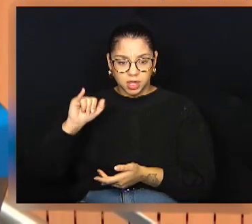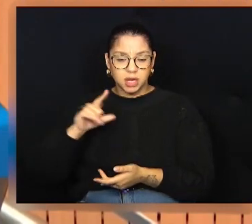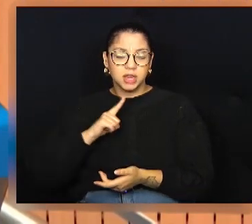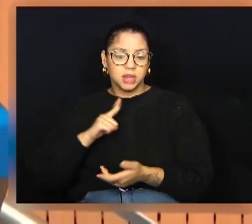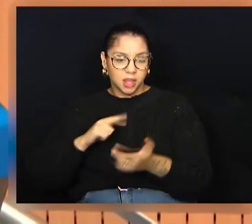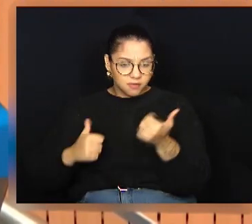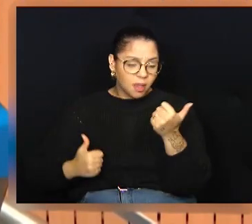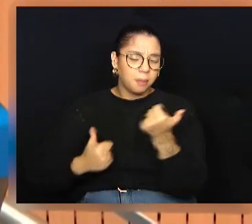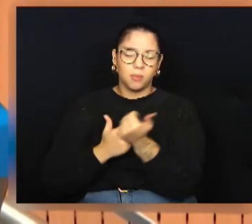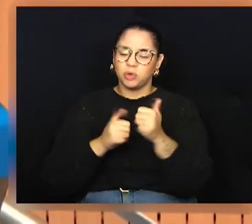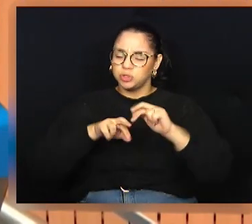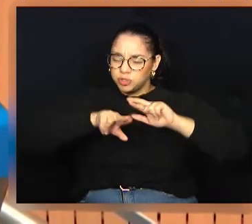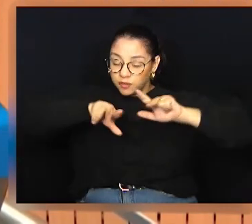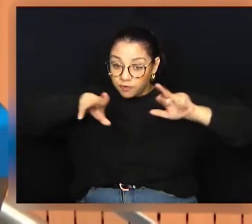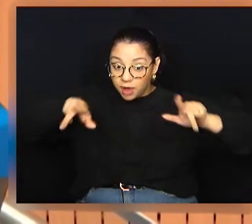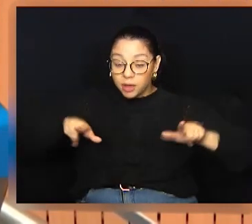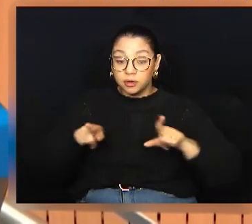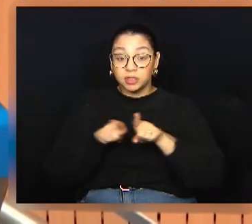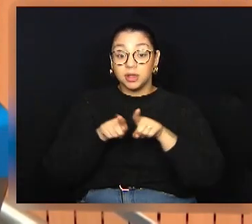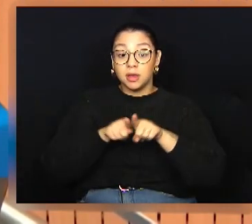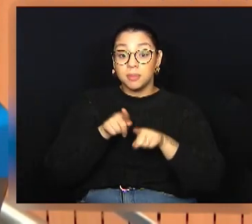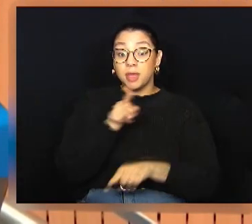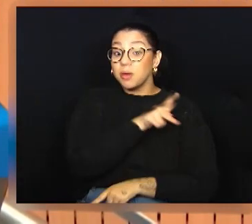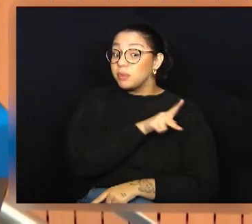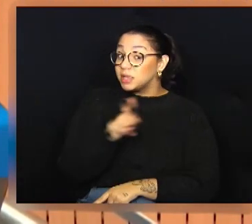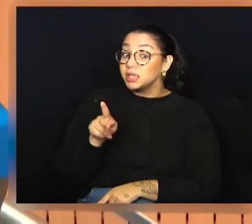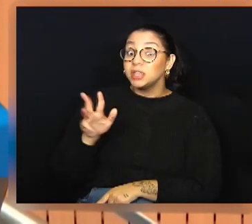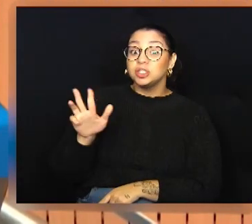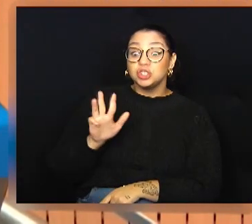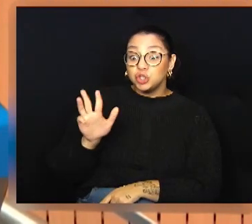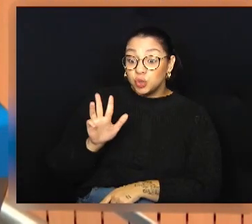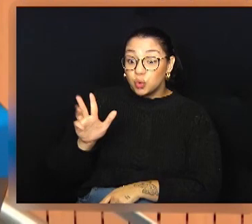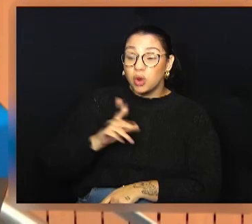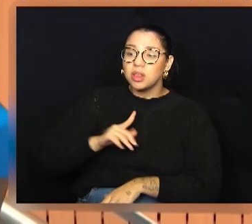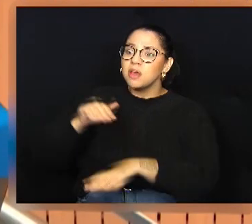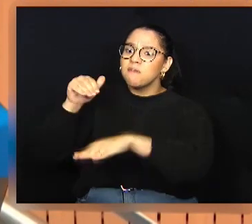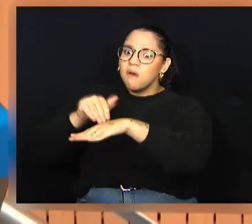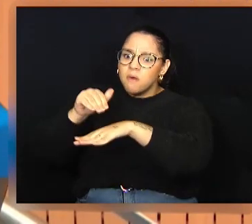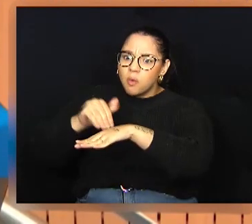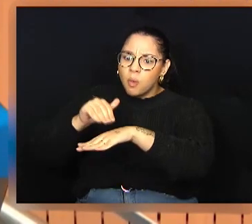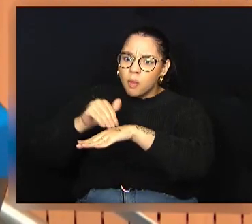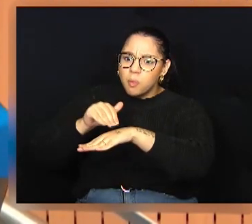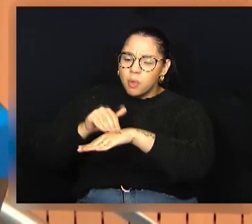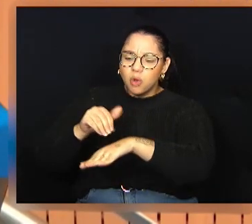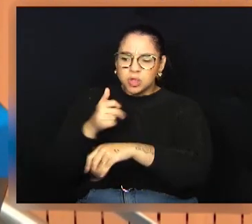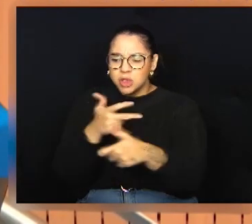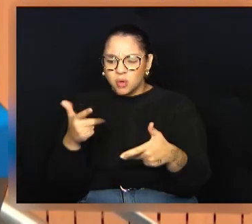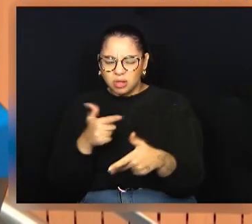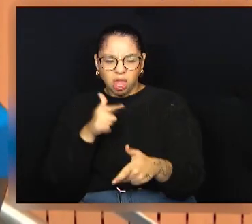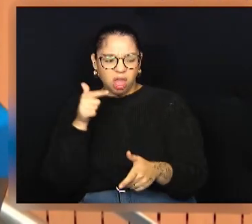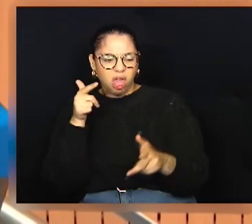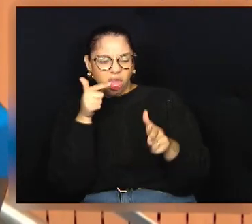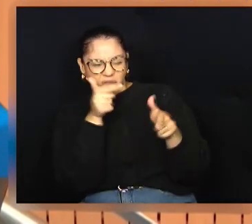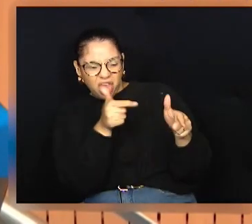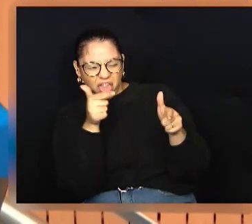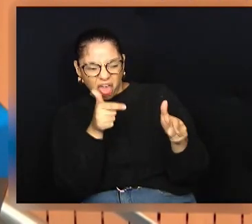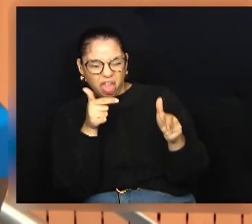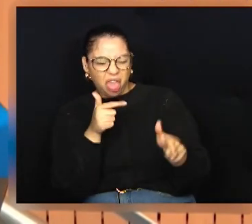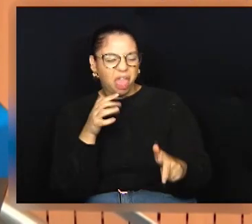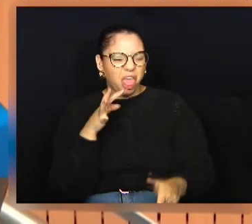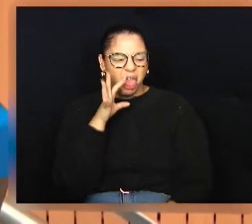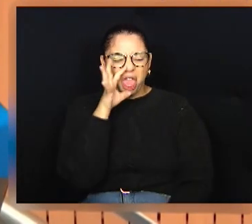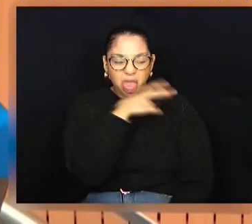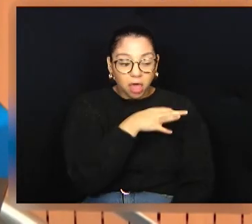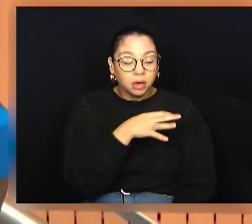Estado brasileiro. Um deles foi o presidente Lula, que cobrou que os ataques, né, tivessem soluções